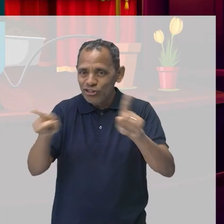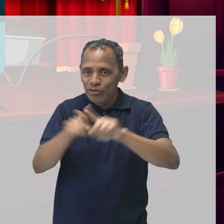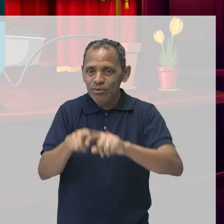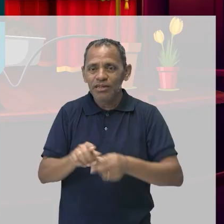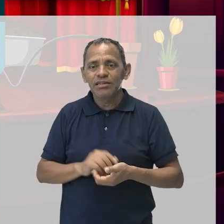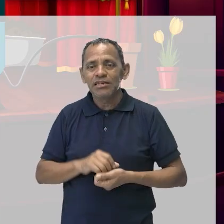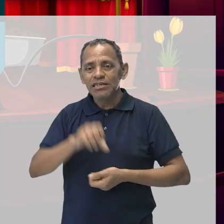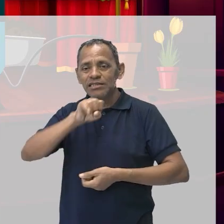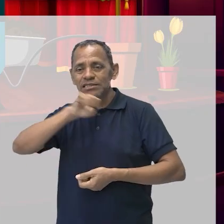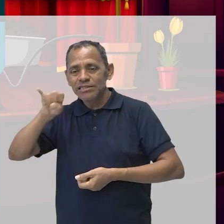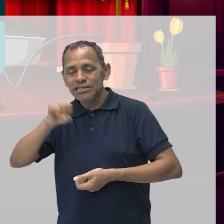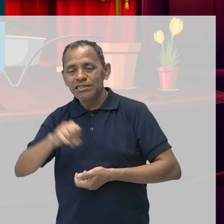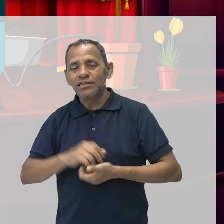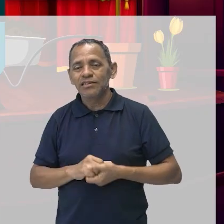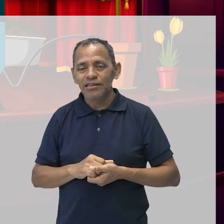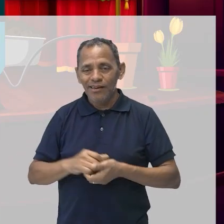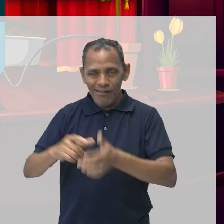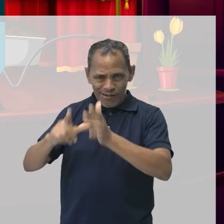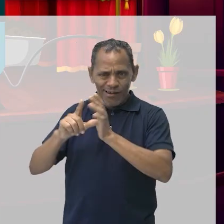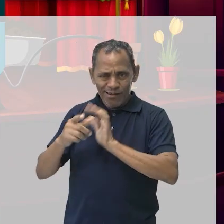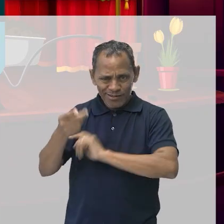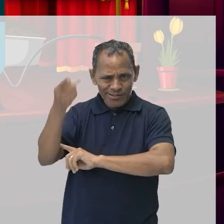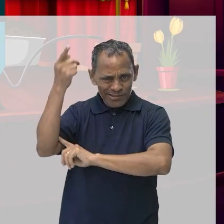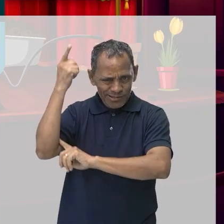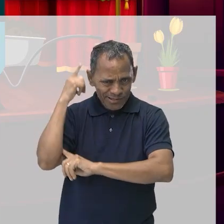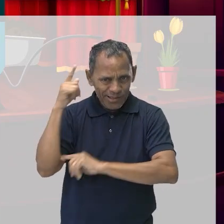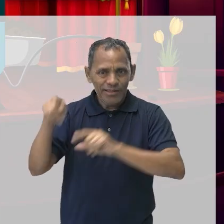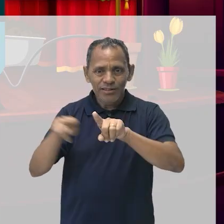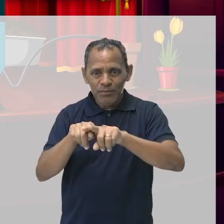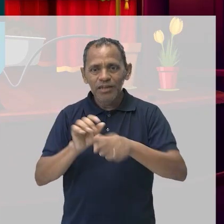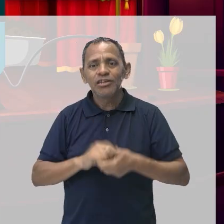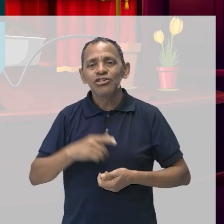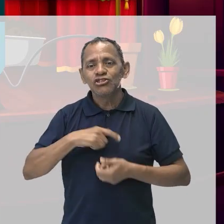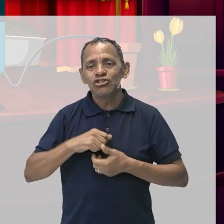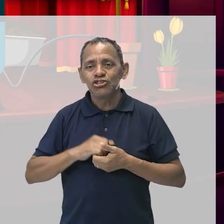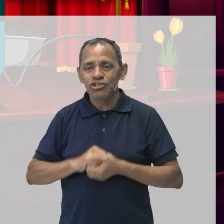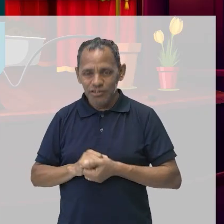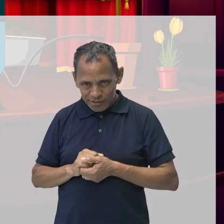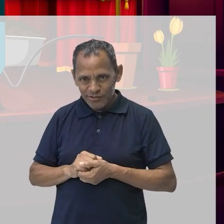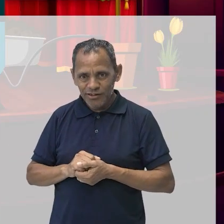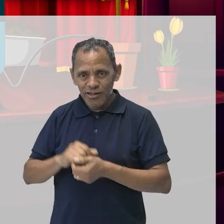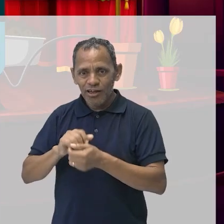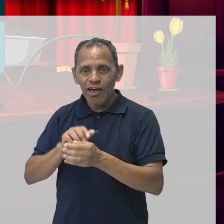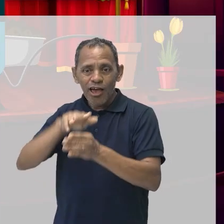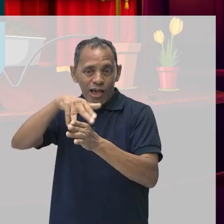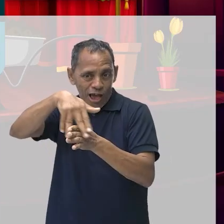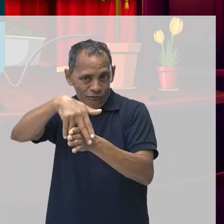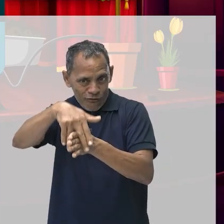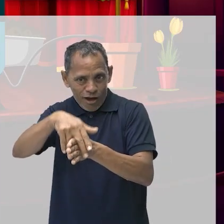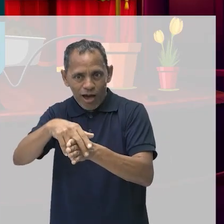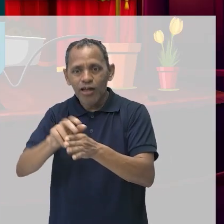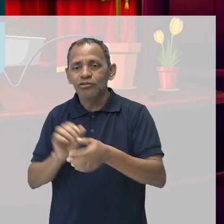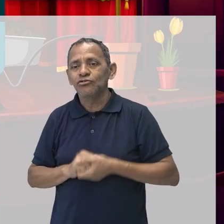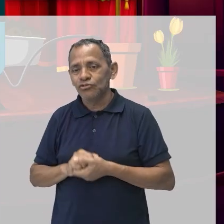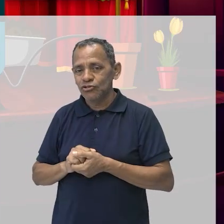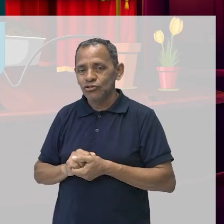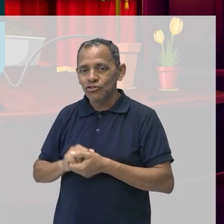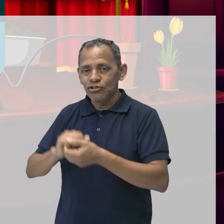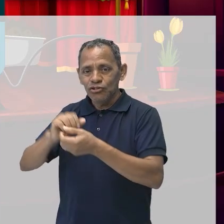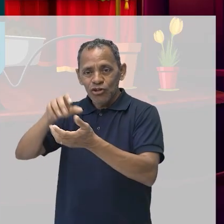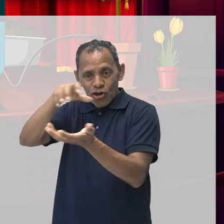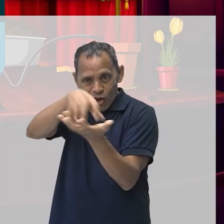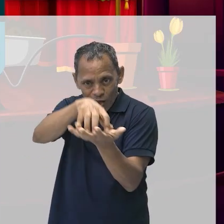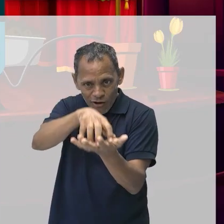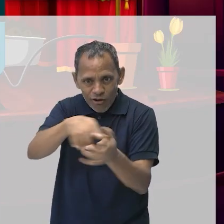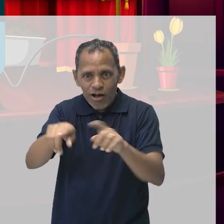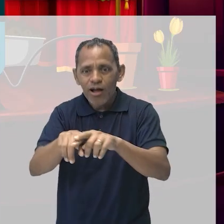carros, haviam carroças. Então, carruagens. Então, quanto mais cocô, né, na frente